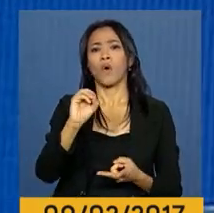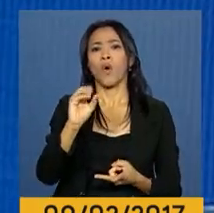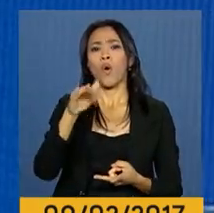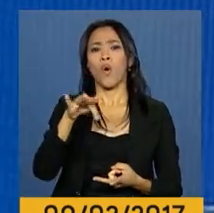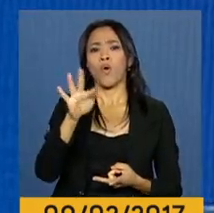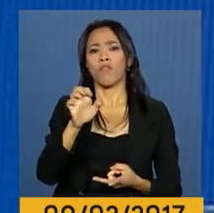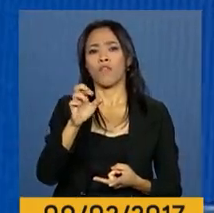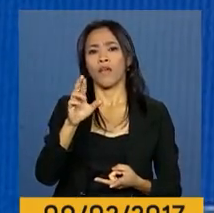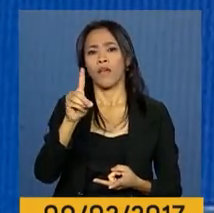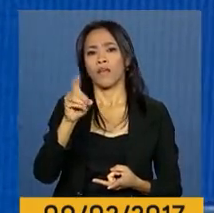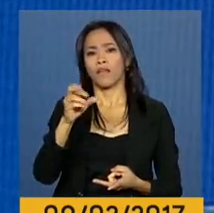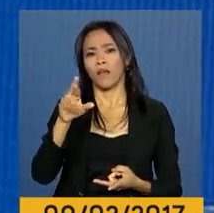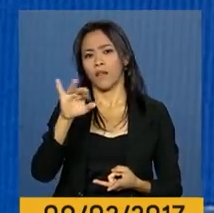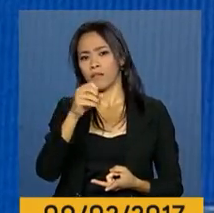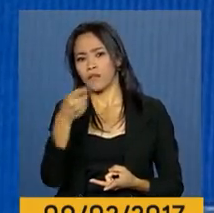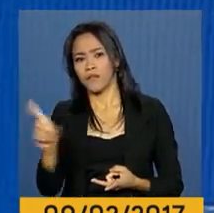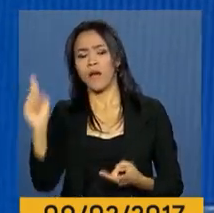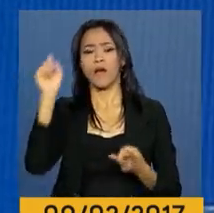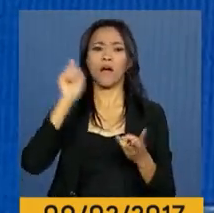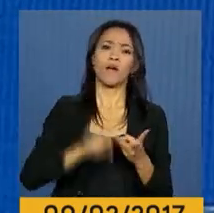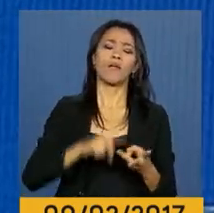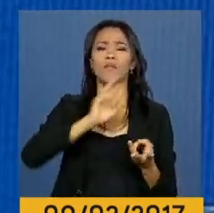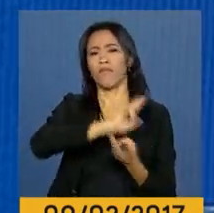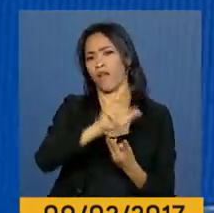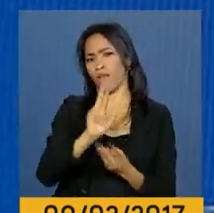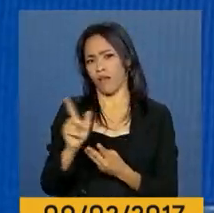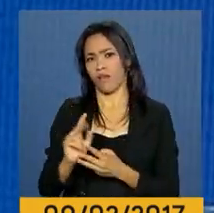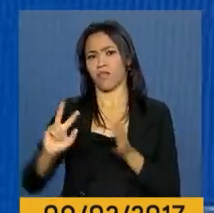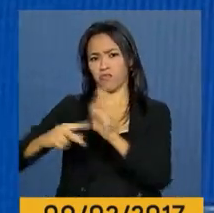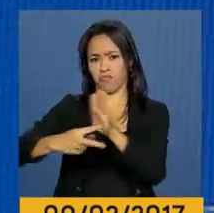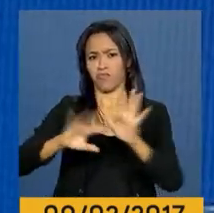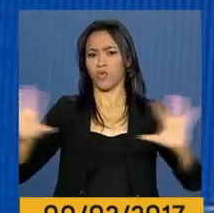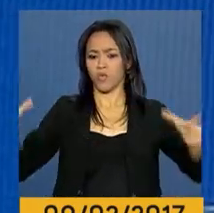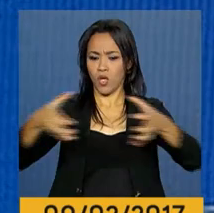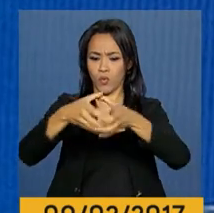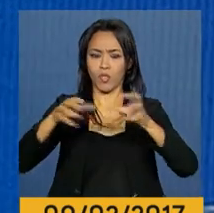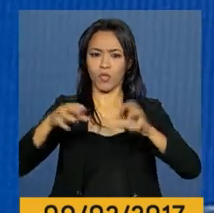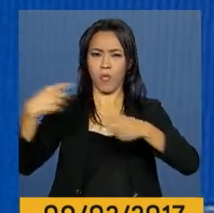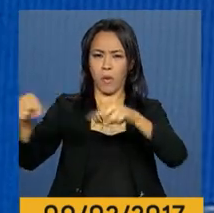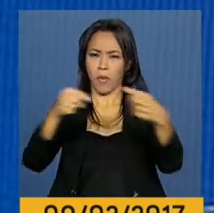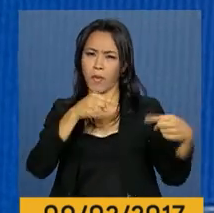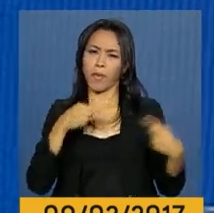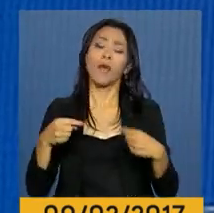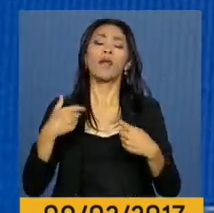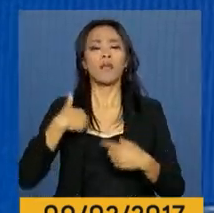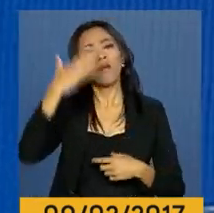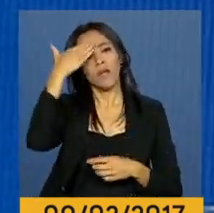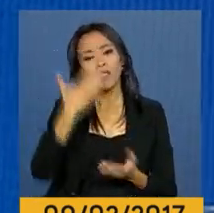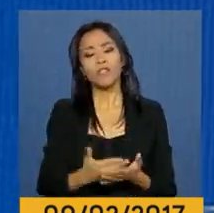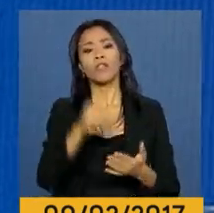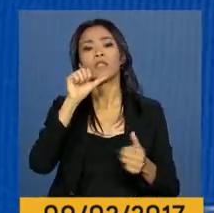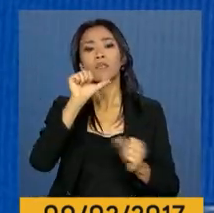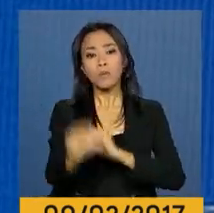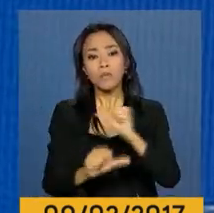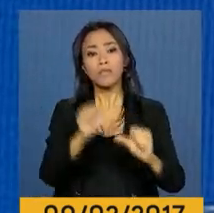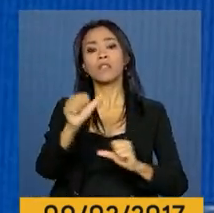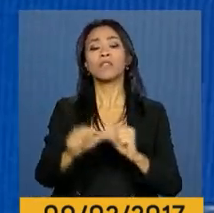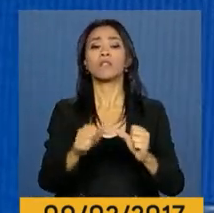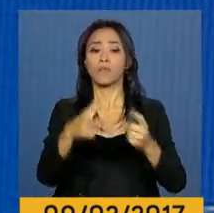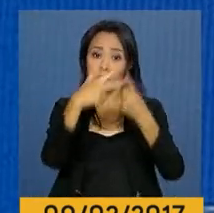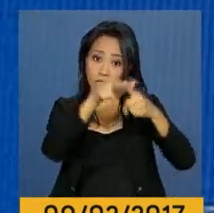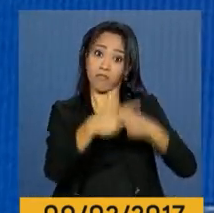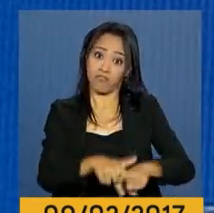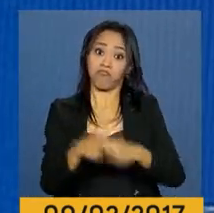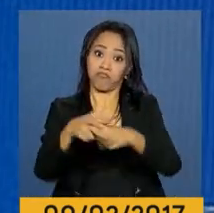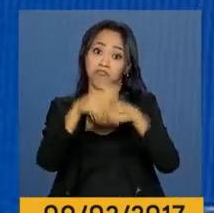de indústria de serviços etc eu penso portanto que esta reforma trabalhista essa modernização eh da